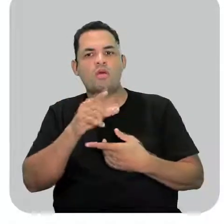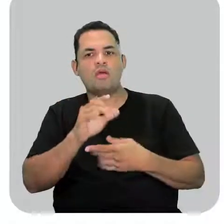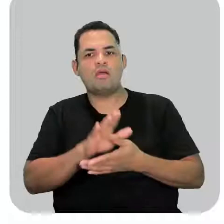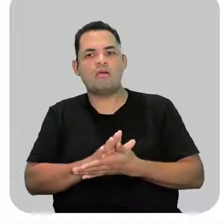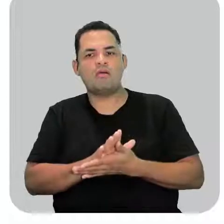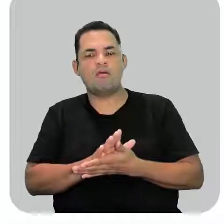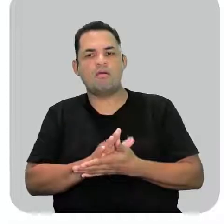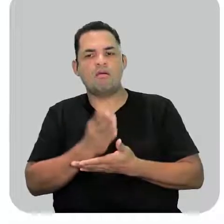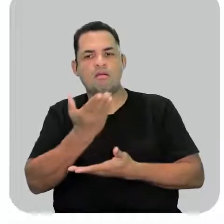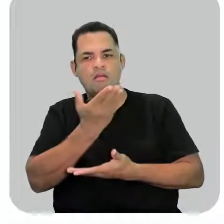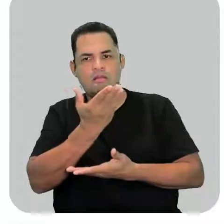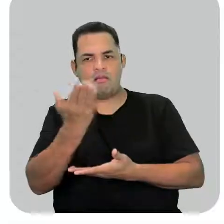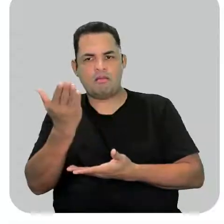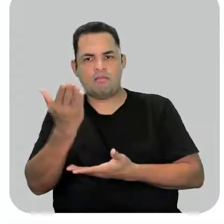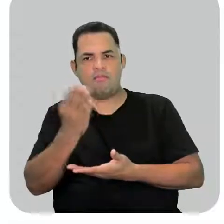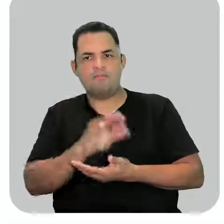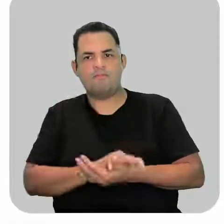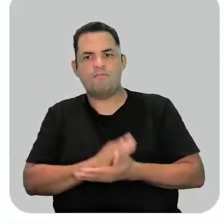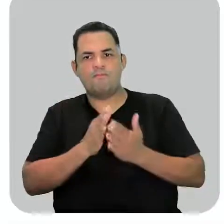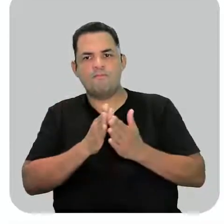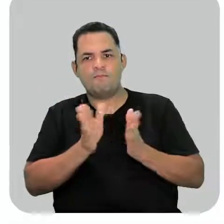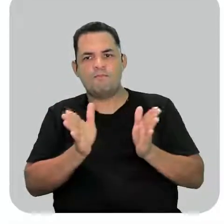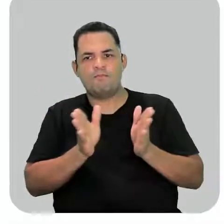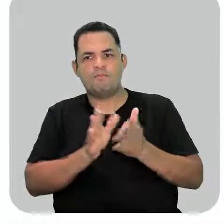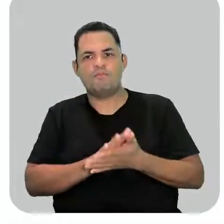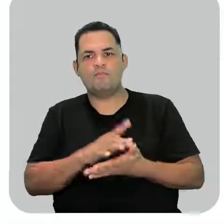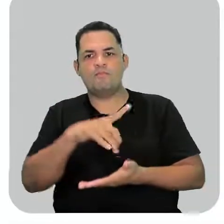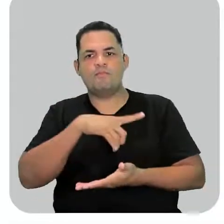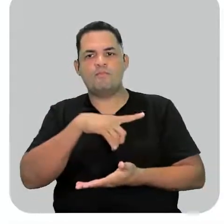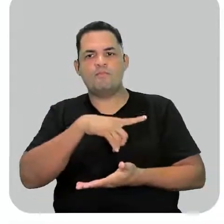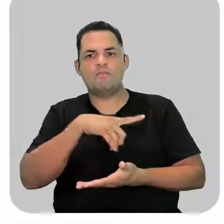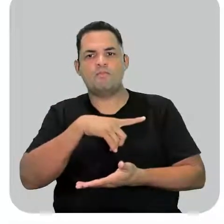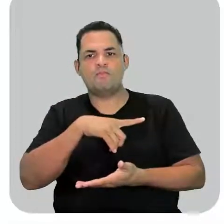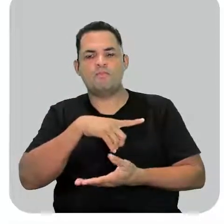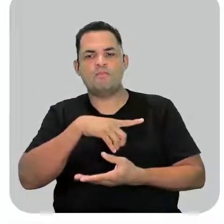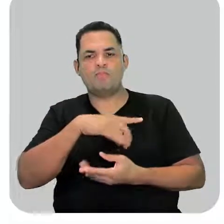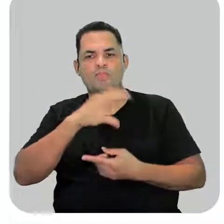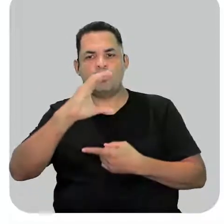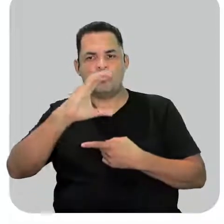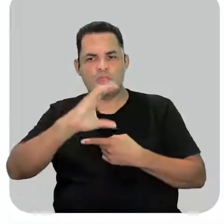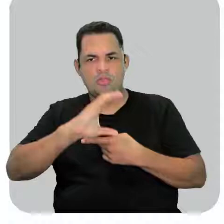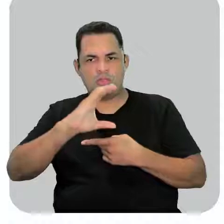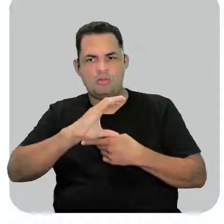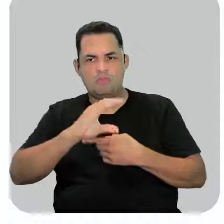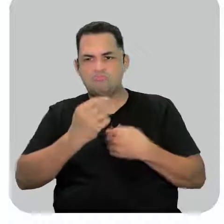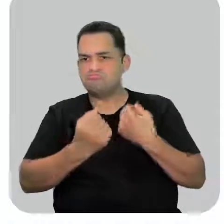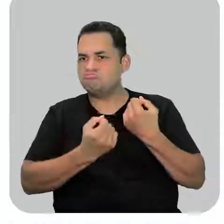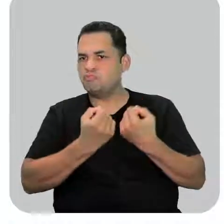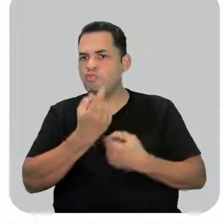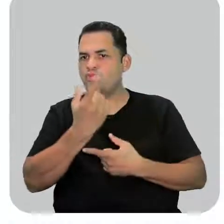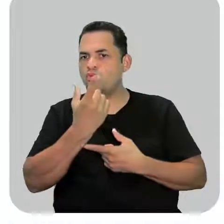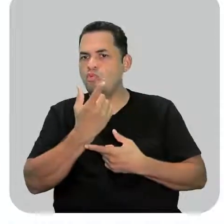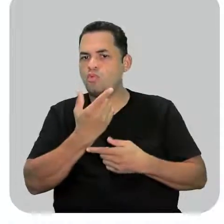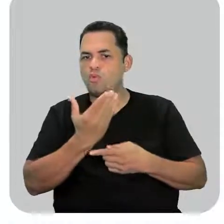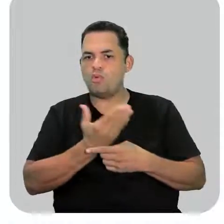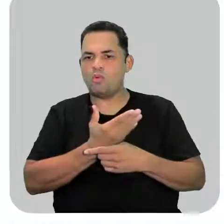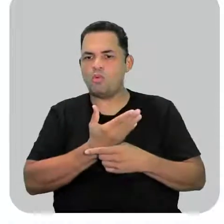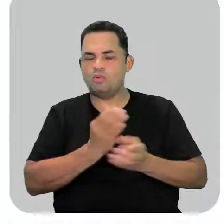está aqui, em aberto, vai ocorrer a ligação com algum outro